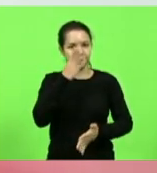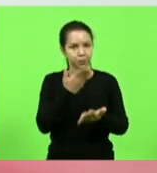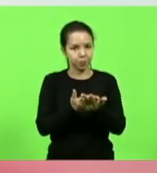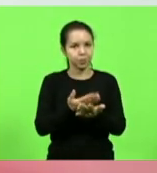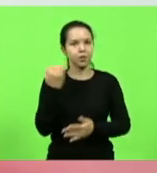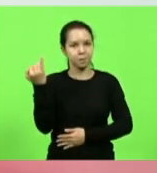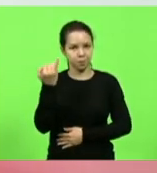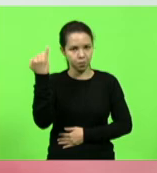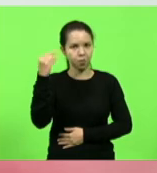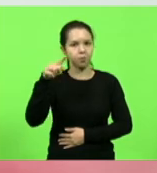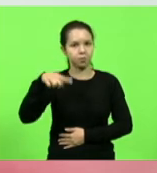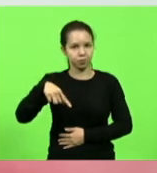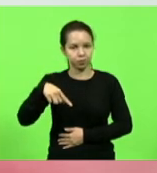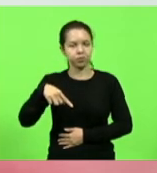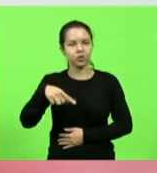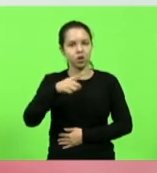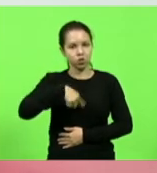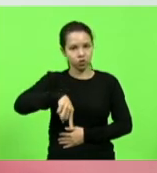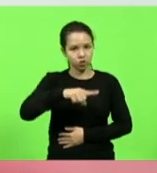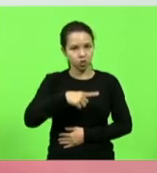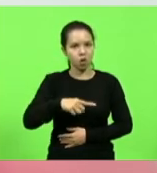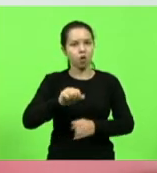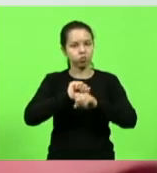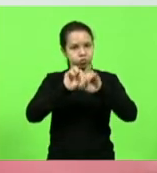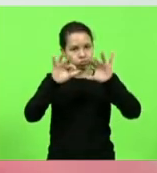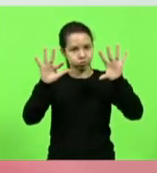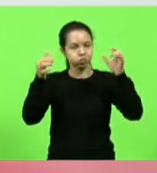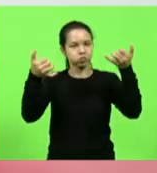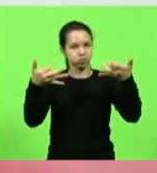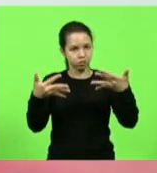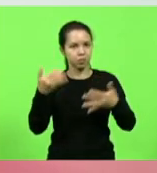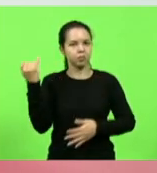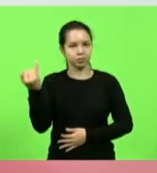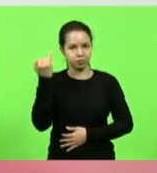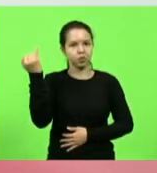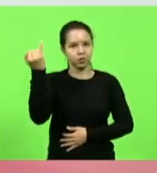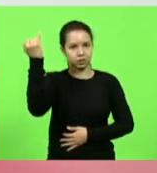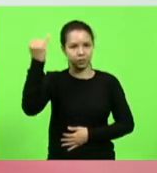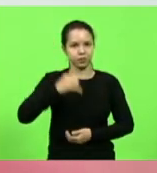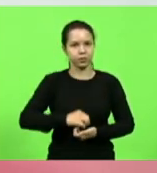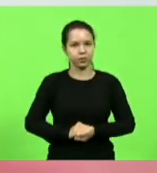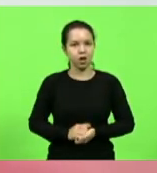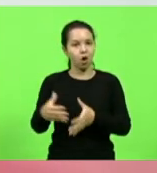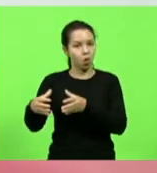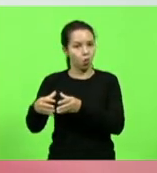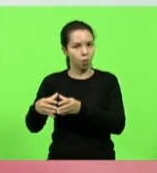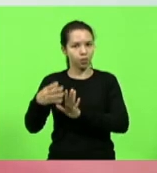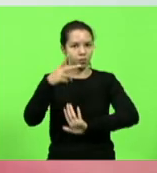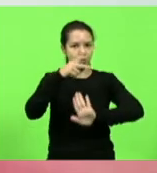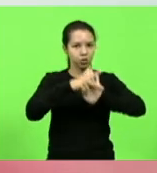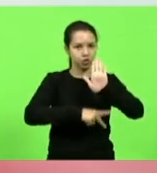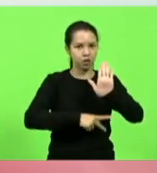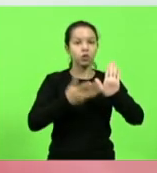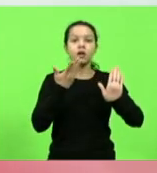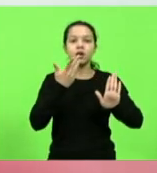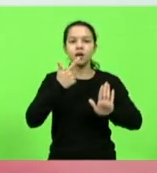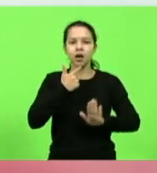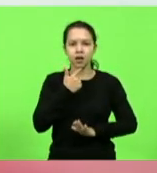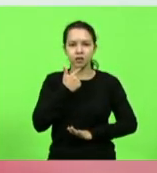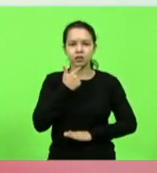importante a gente fazer os devidos esclarecimentos. A equipe do projeto Criança Viada